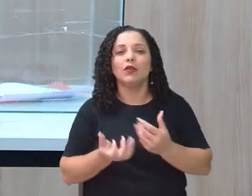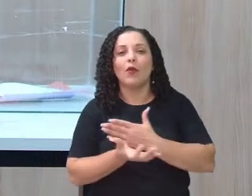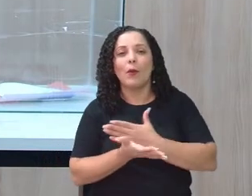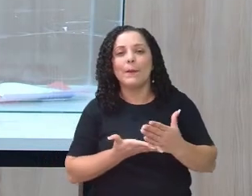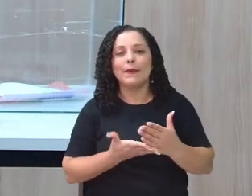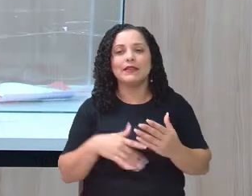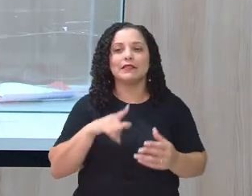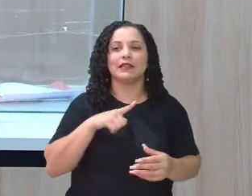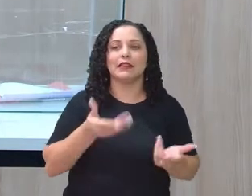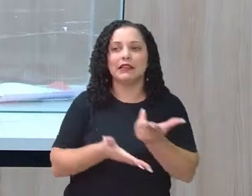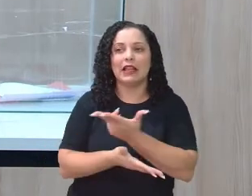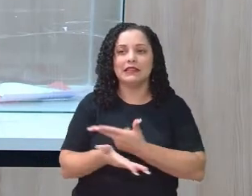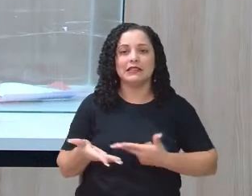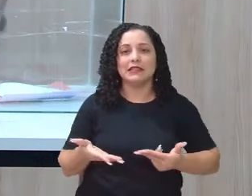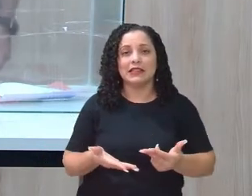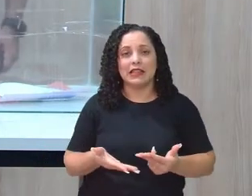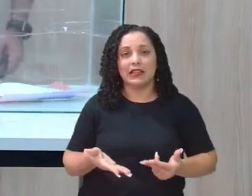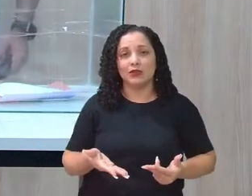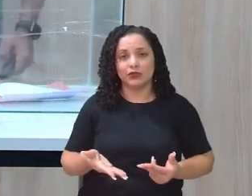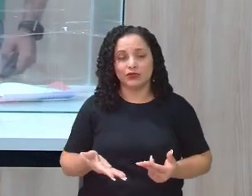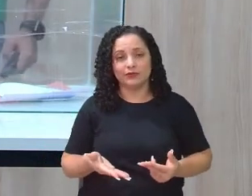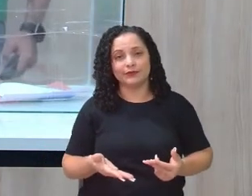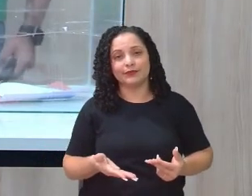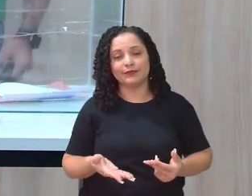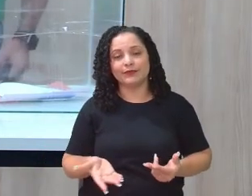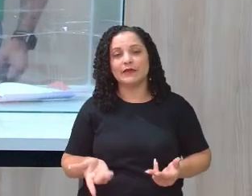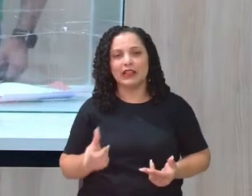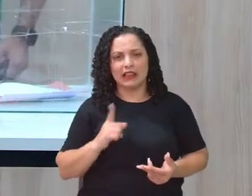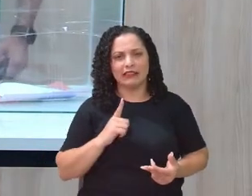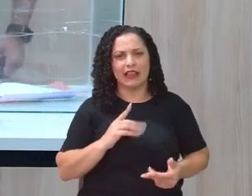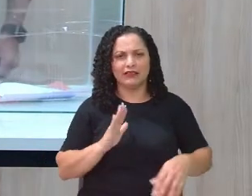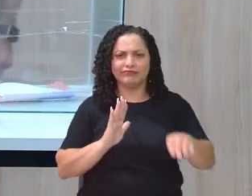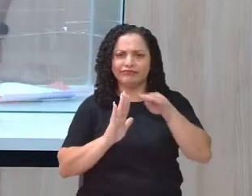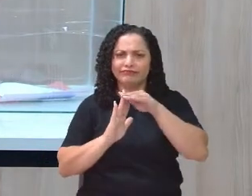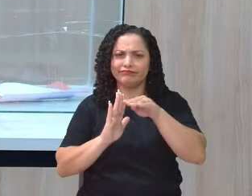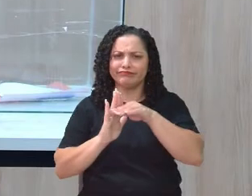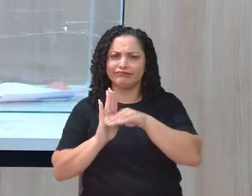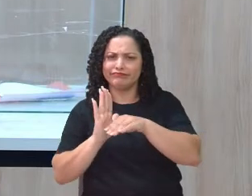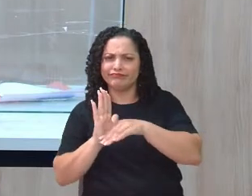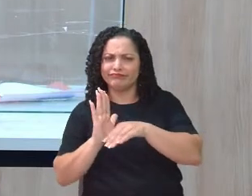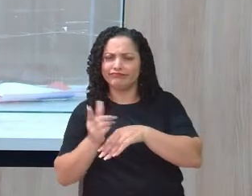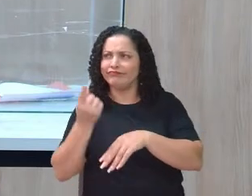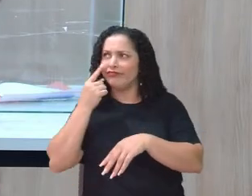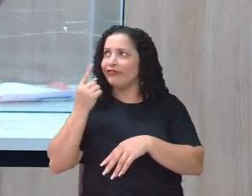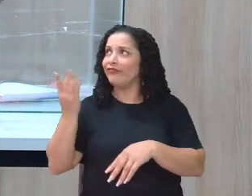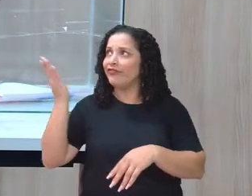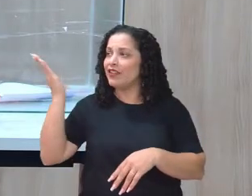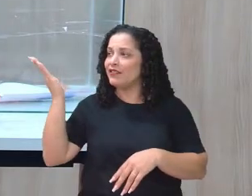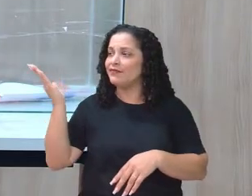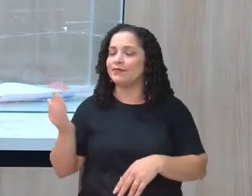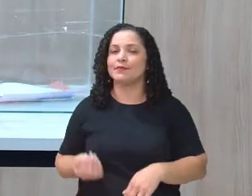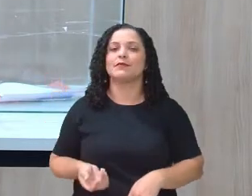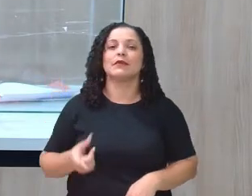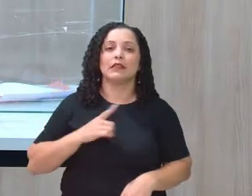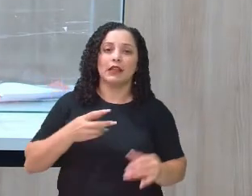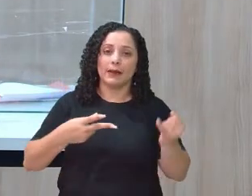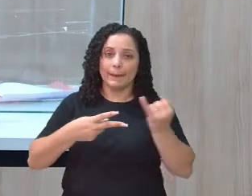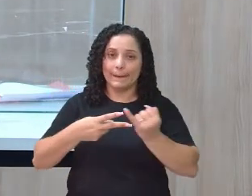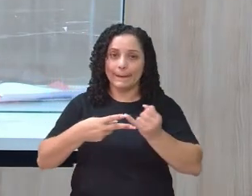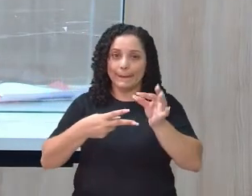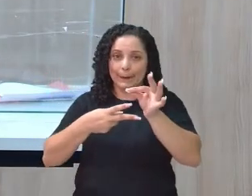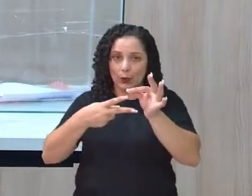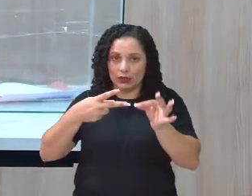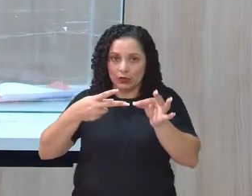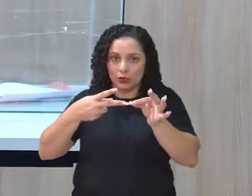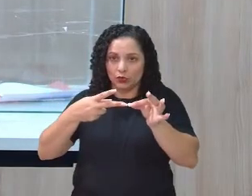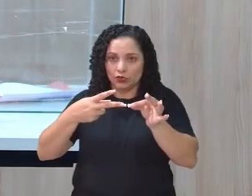formar figuras, certo? E aí a gente classificou aí essas linhas poligonais como linhas poligonais abertas e